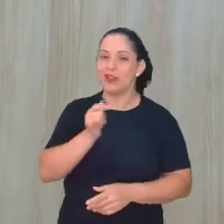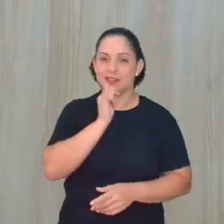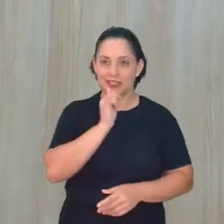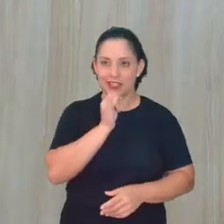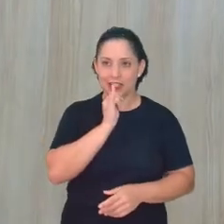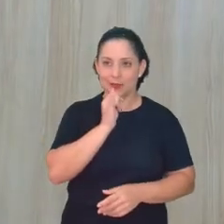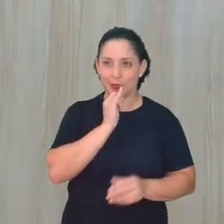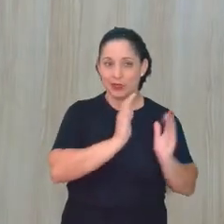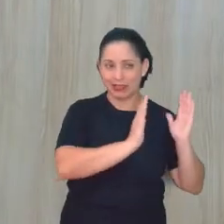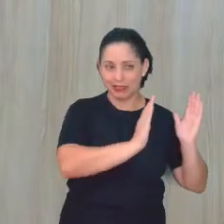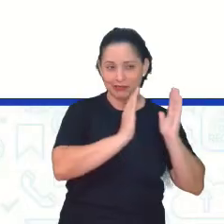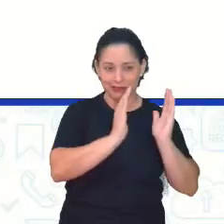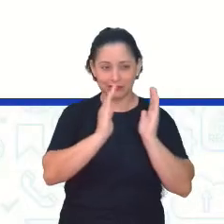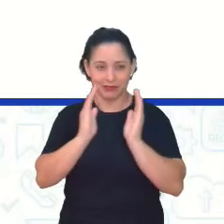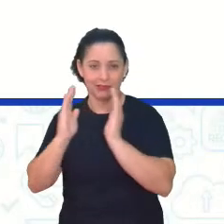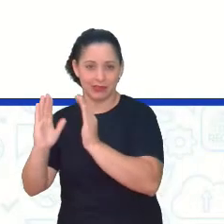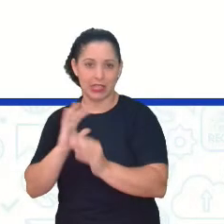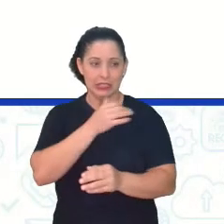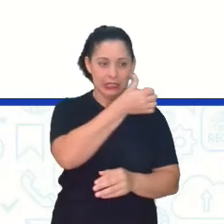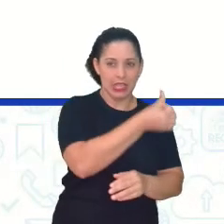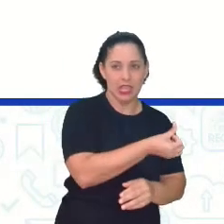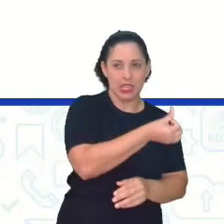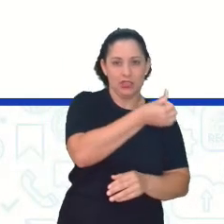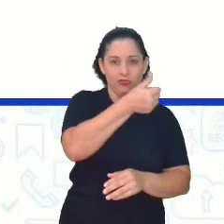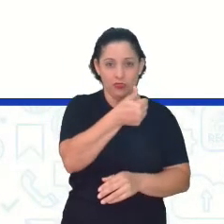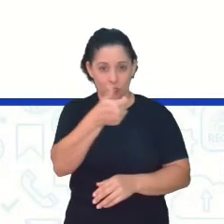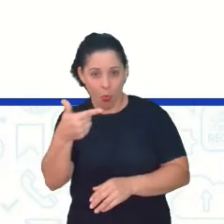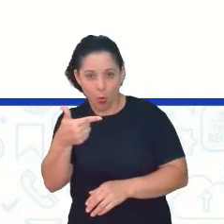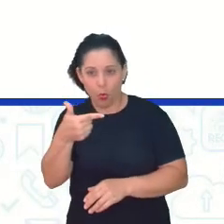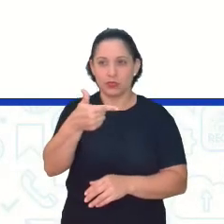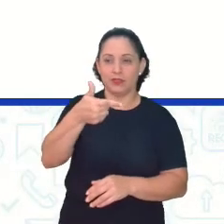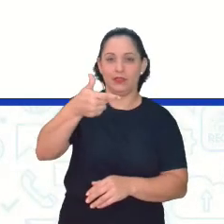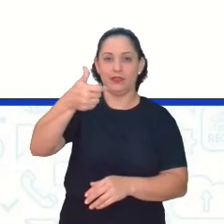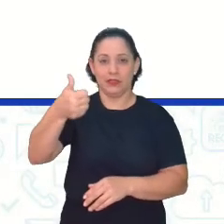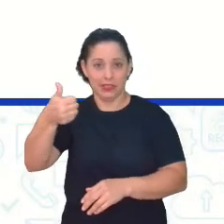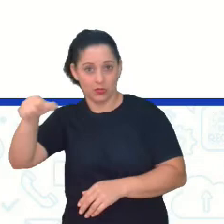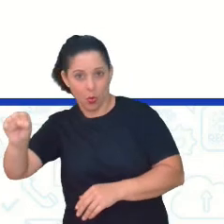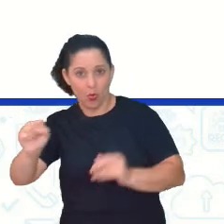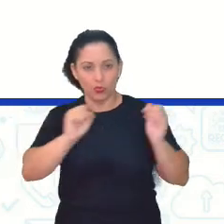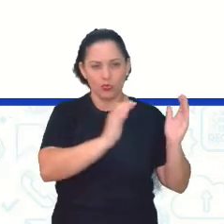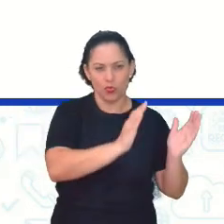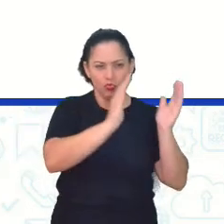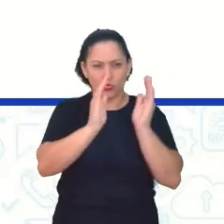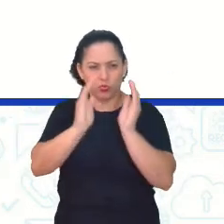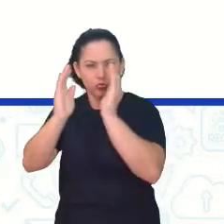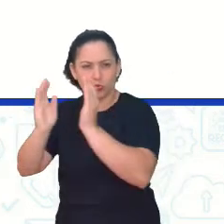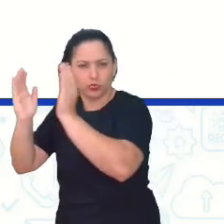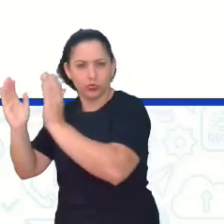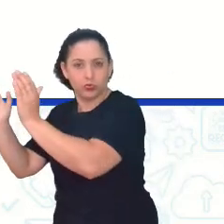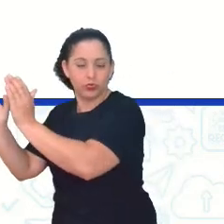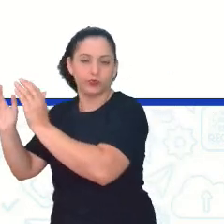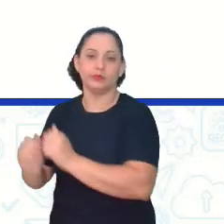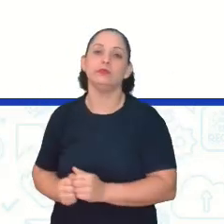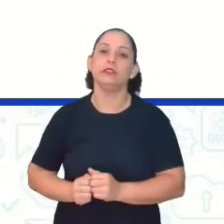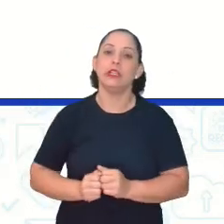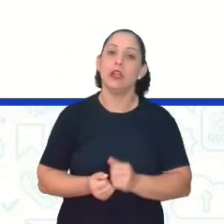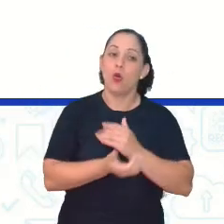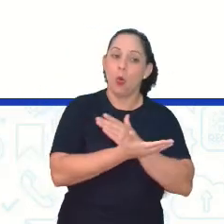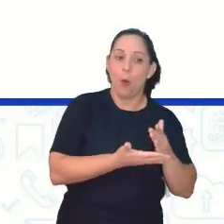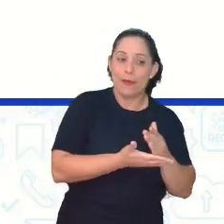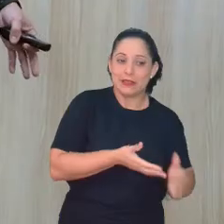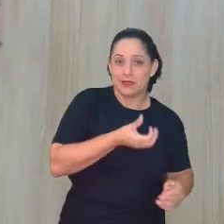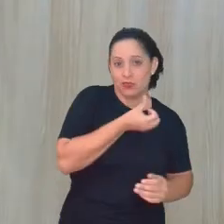tá sempre aumentando de 6 em 6, ó. Beleza? Mas aqui foi tranquilo, tá aumentando de 6 em 6 e começou do 6,